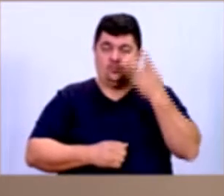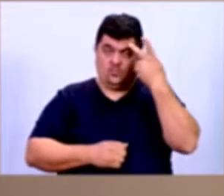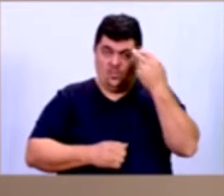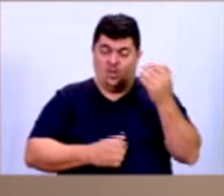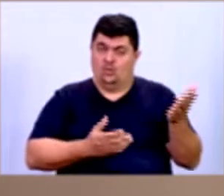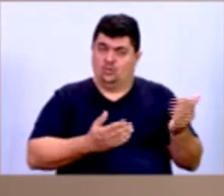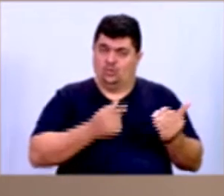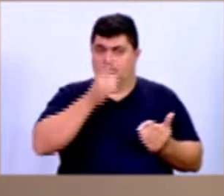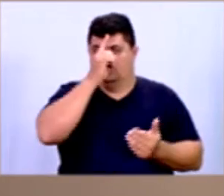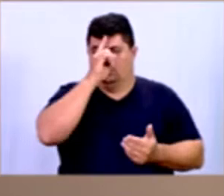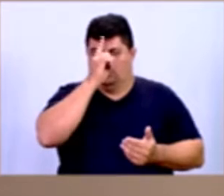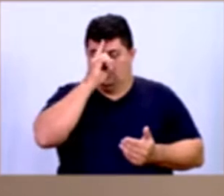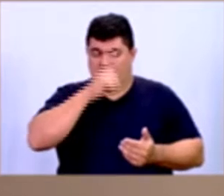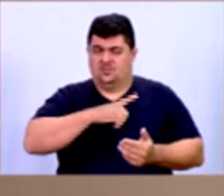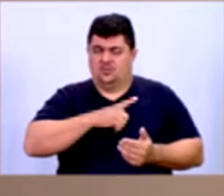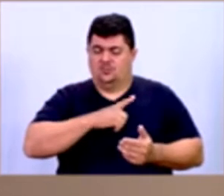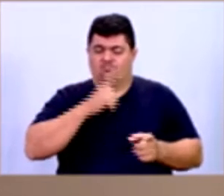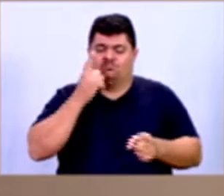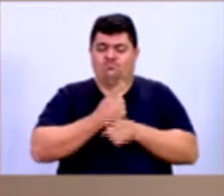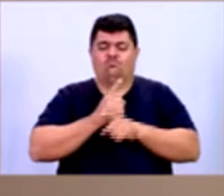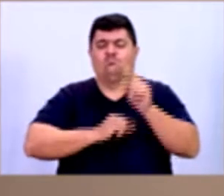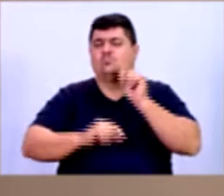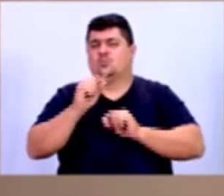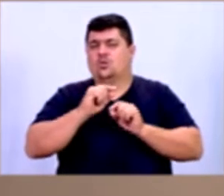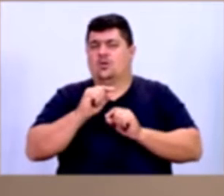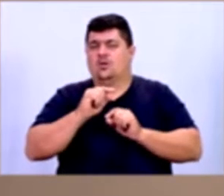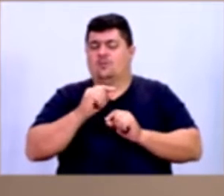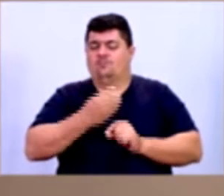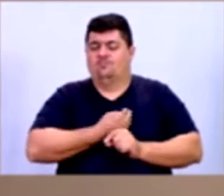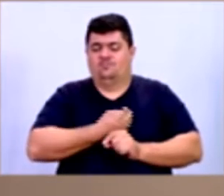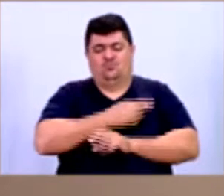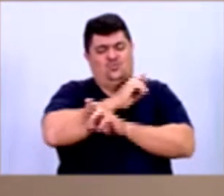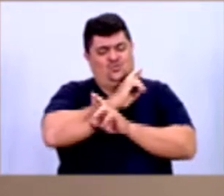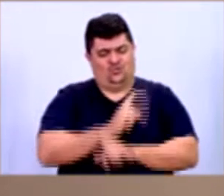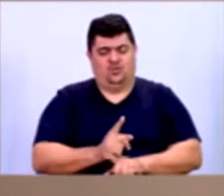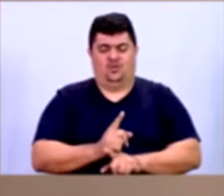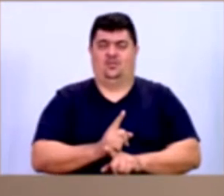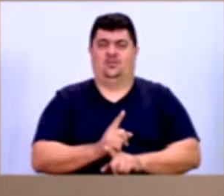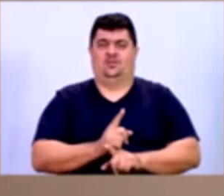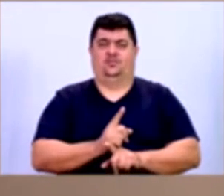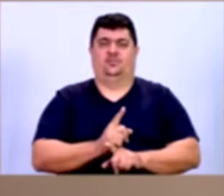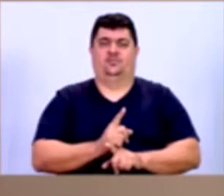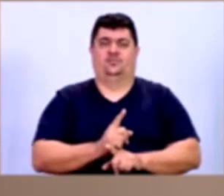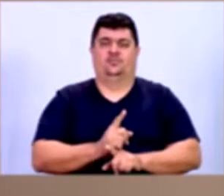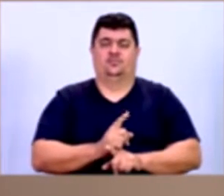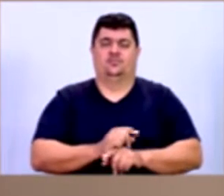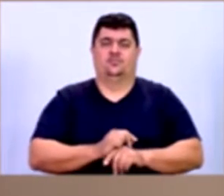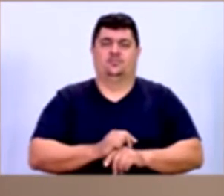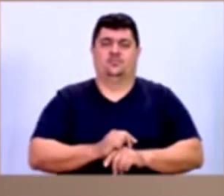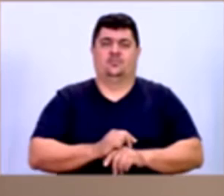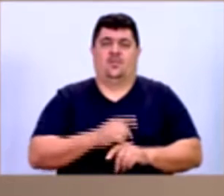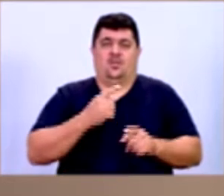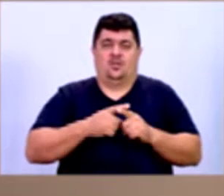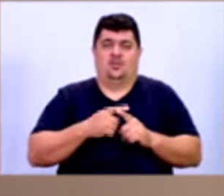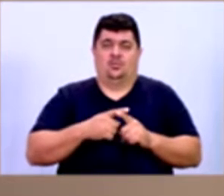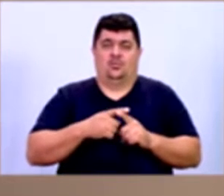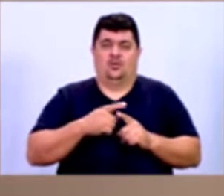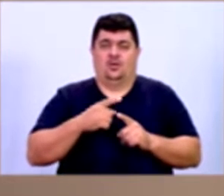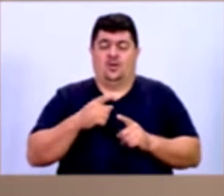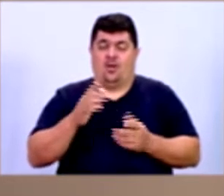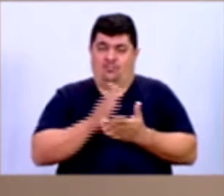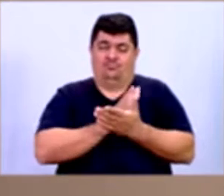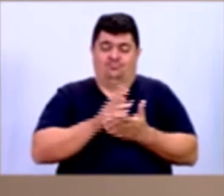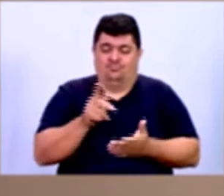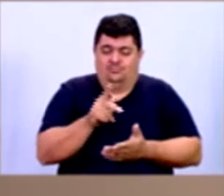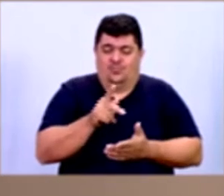e adultos se defrontam com uma situação, com uma realidade, que são, principalmente, a inexperiência de alguns